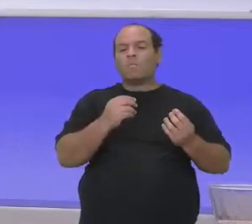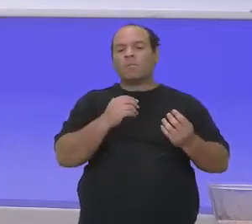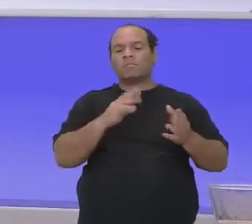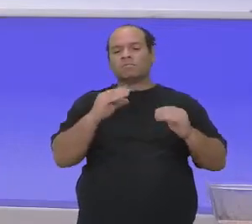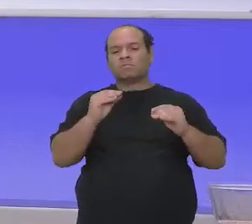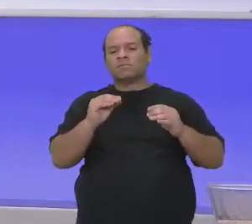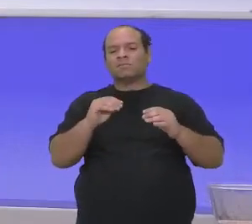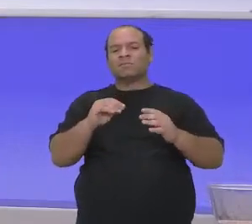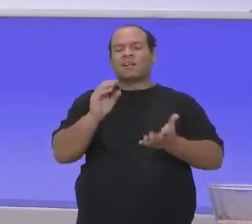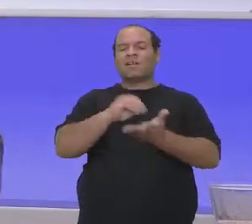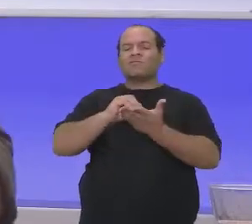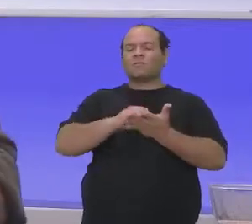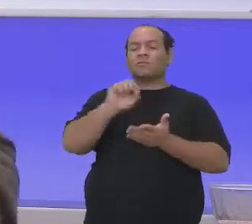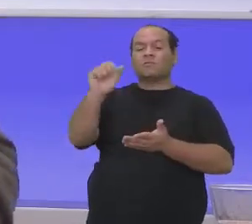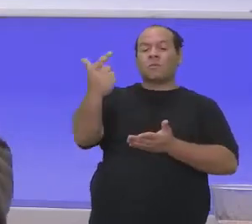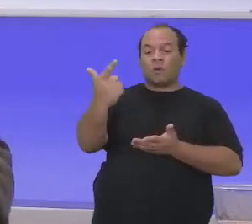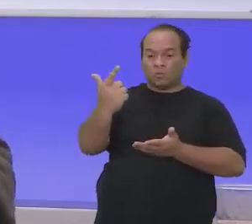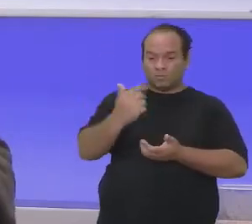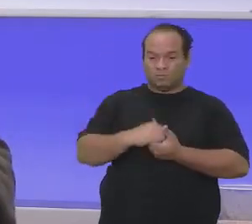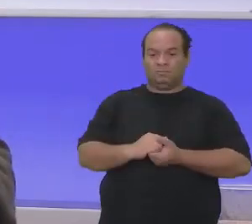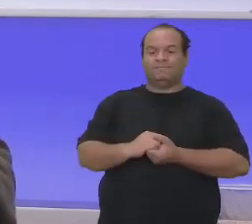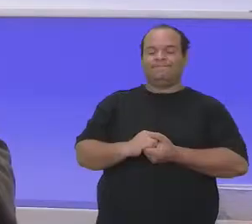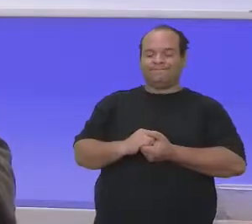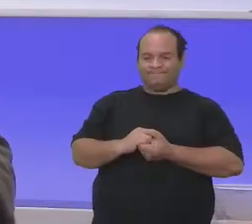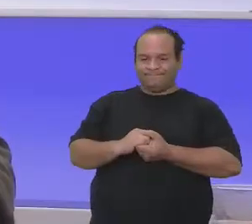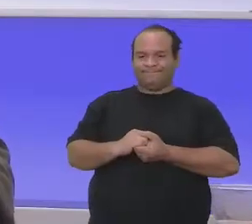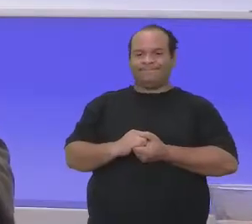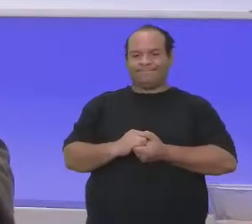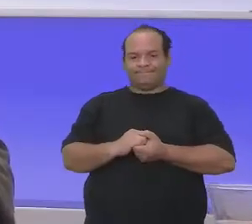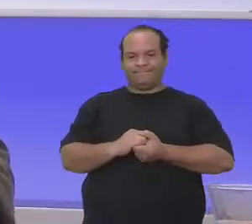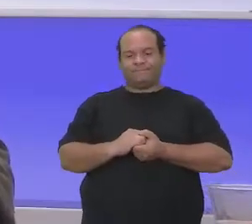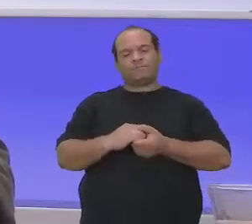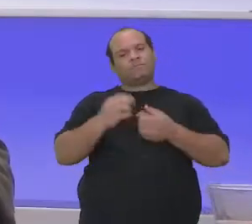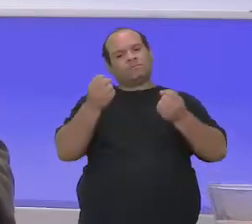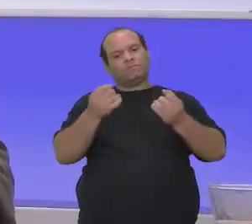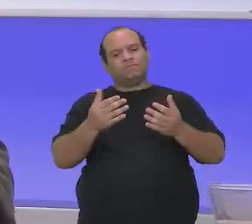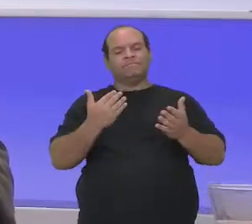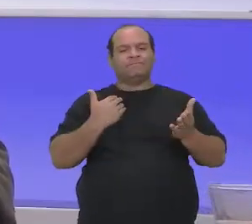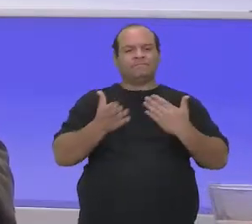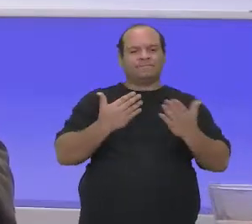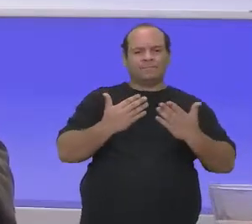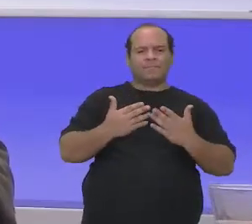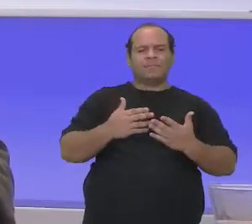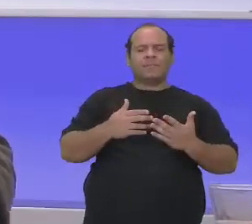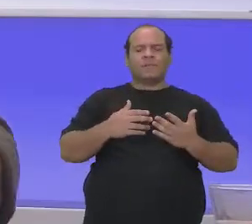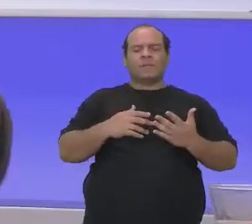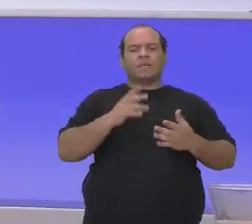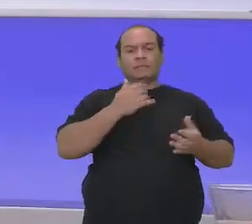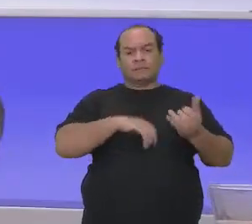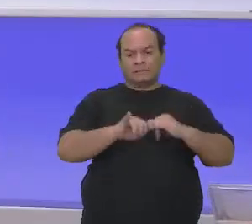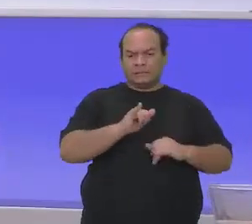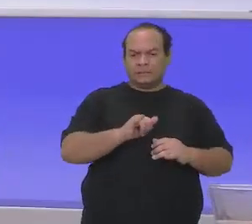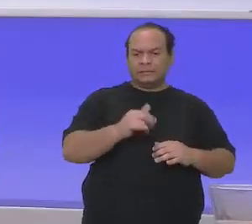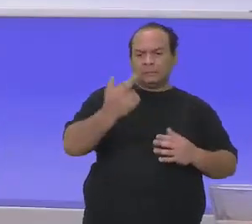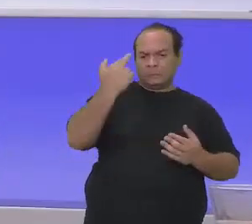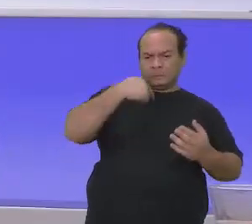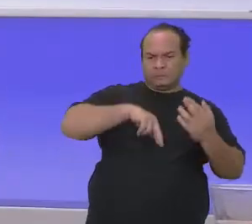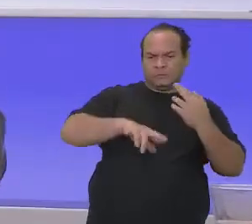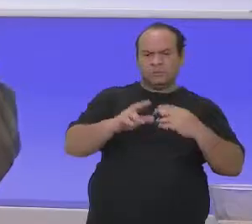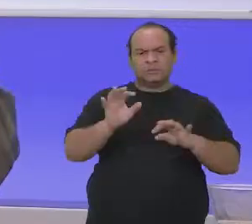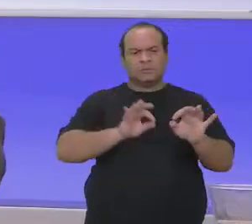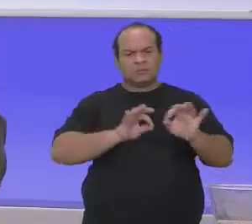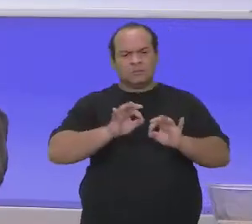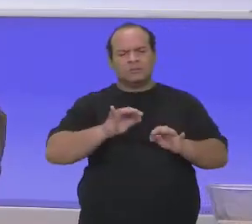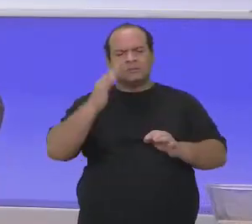sem a fonte solar? Então, quando a gente fala de fontes de energias, é importante a gente ter